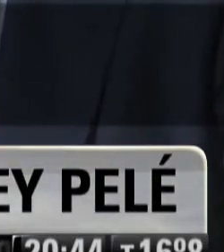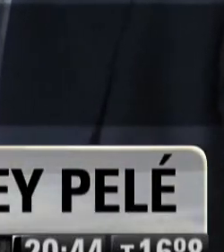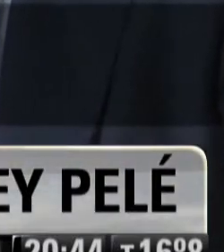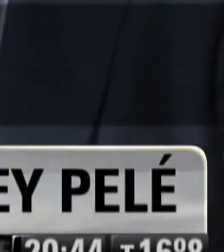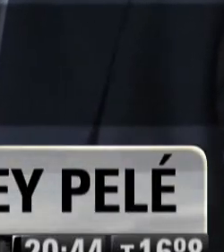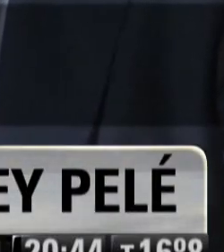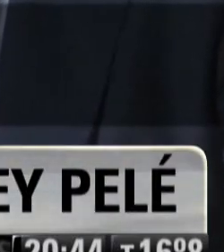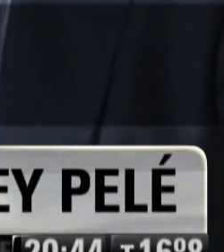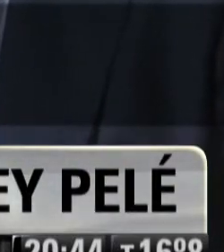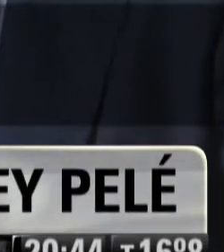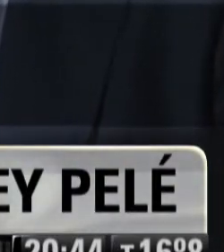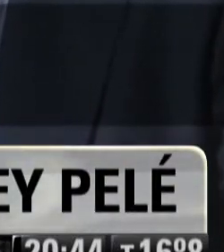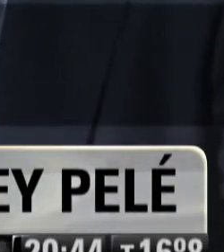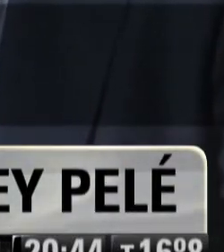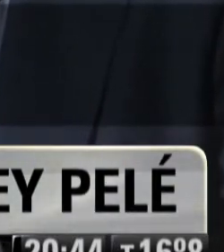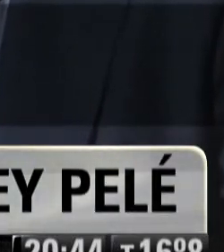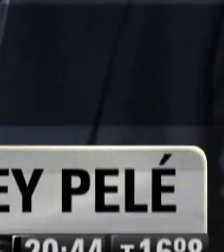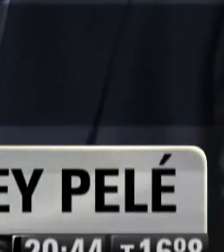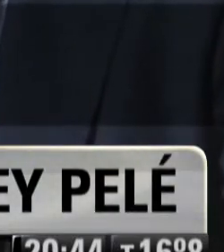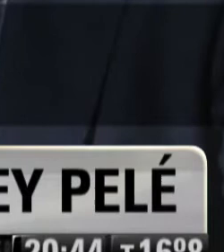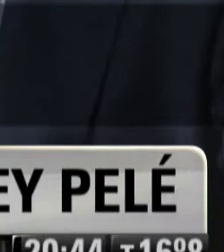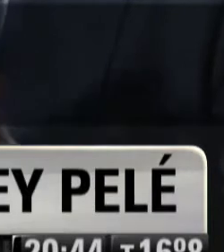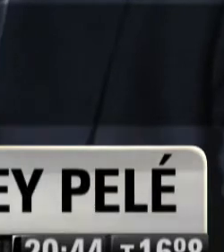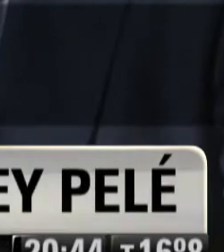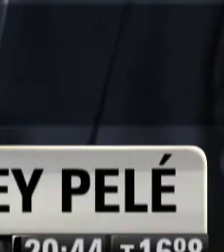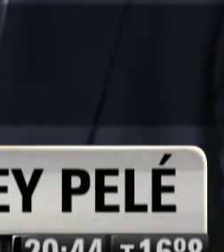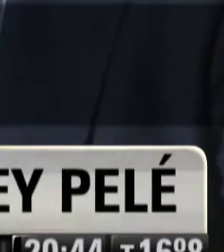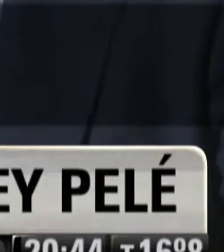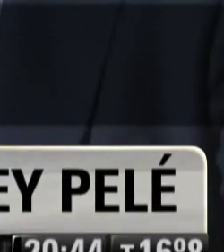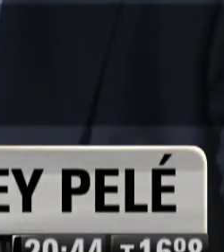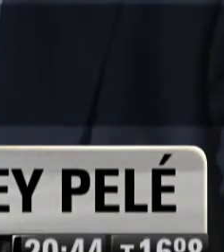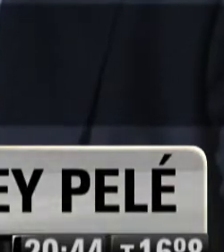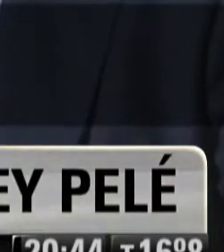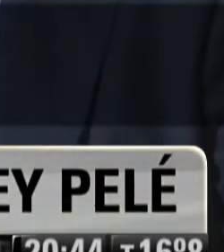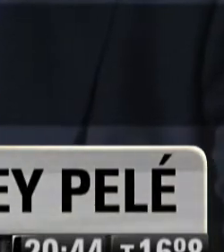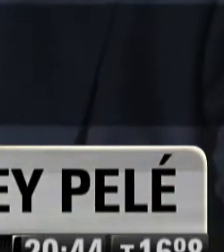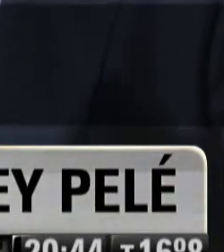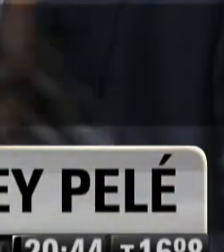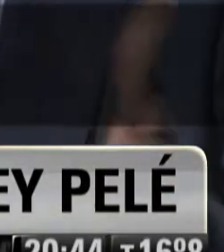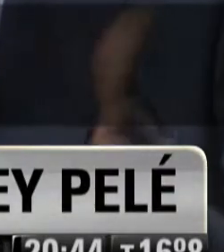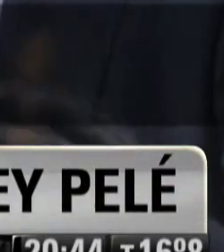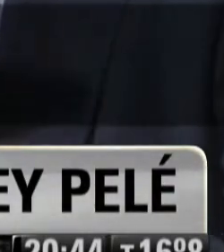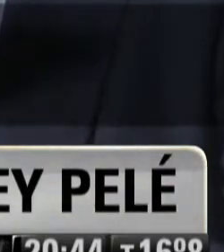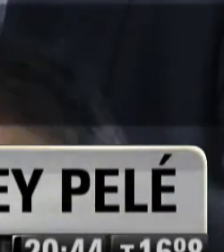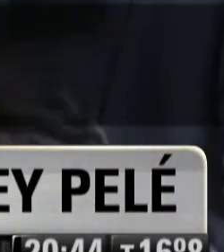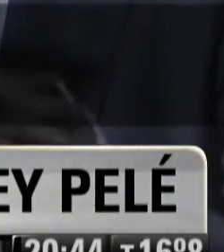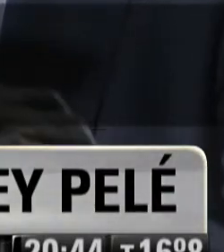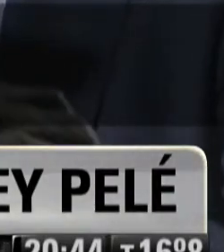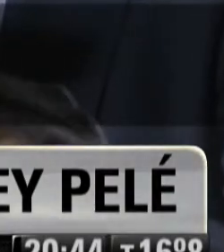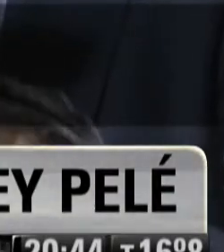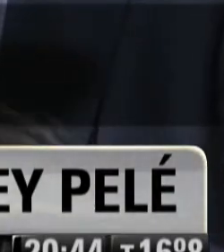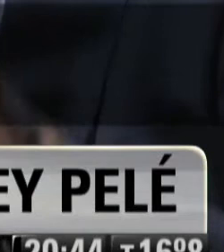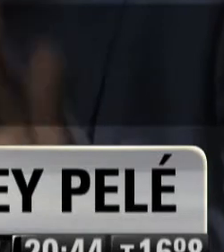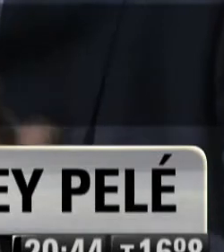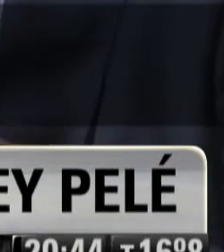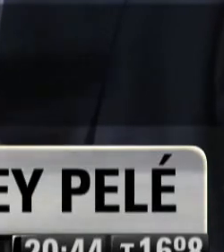bem. Então, nós temos que estar bem preparados, temos que respeitar essas equipes, porque hoje o futebol é muito